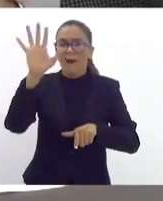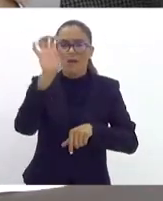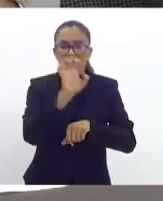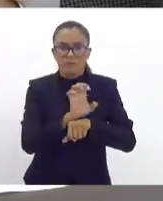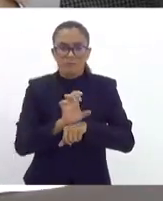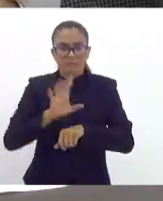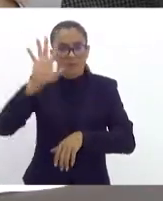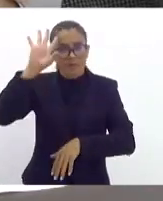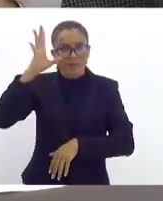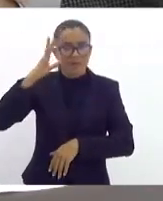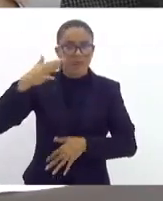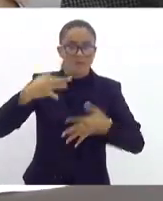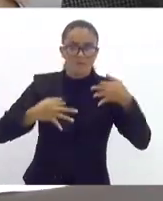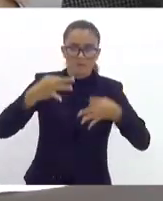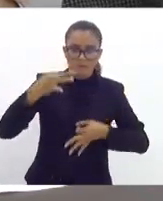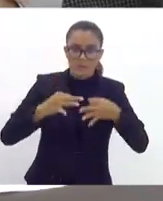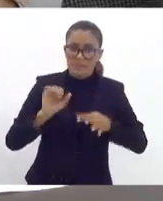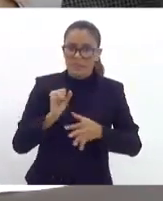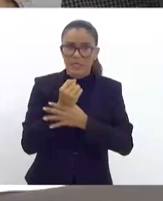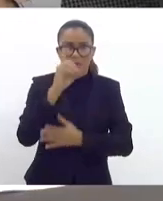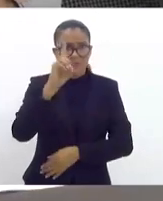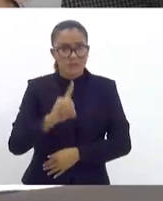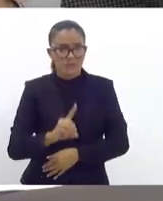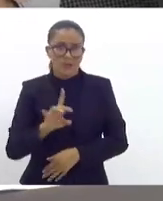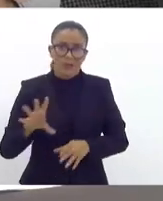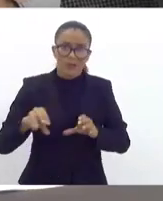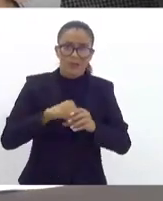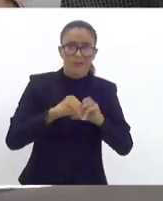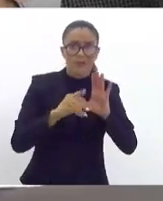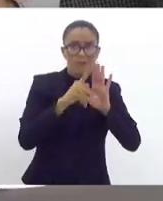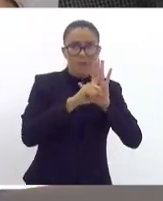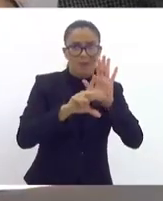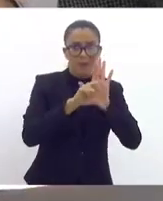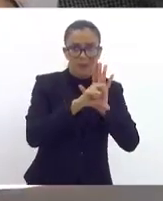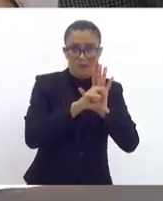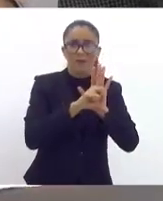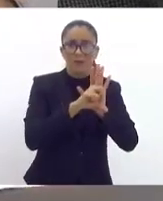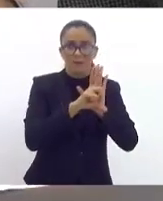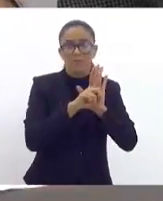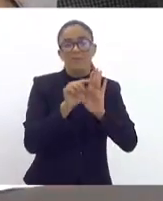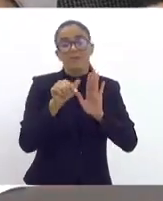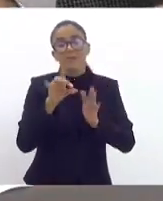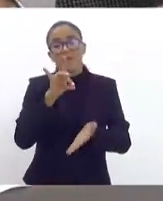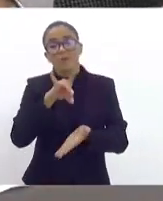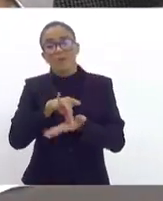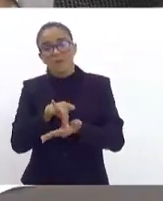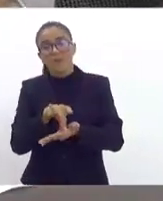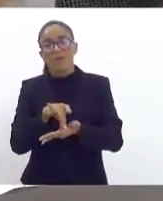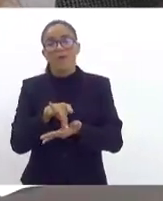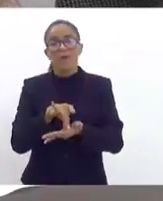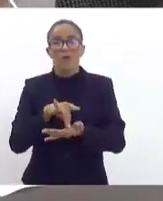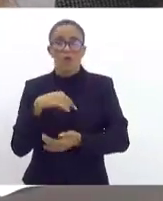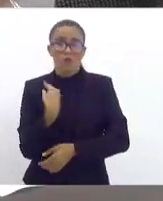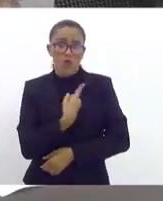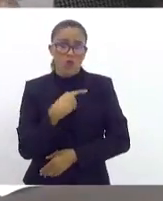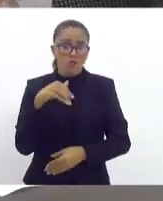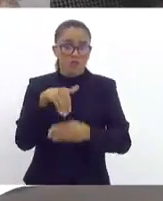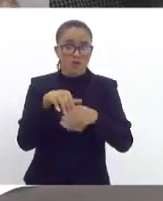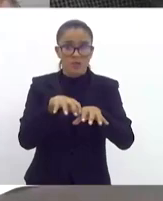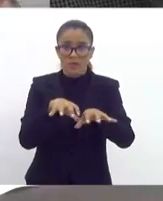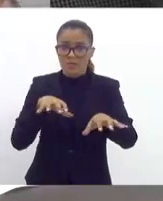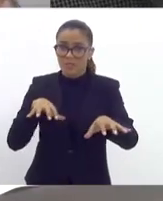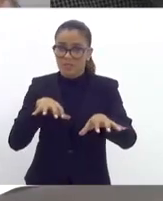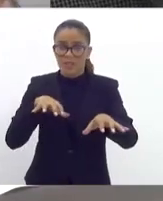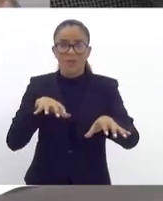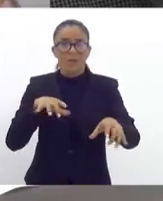judiciais que garantem o direito previsto no PL formando precedentes ou seja Na verdade o nosso voto em separado